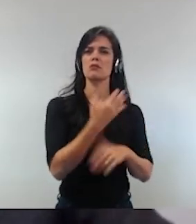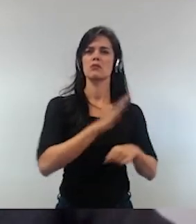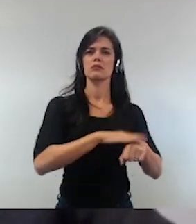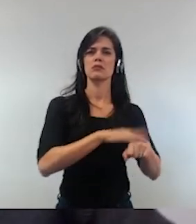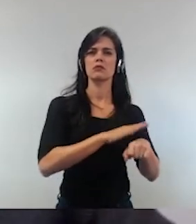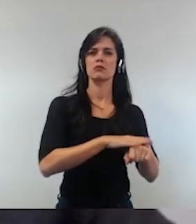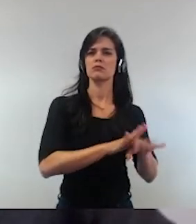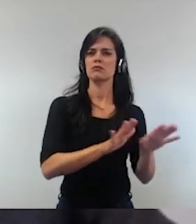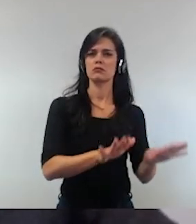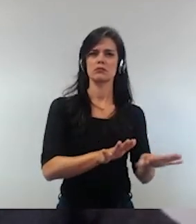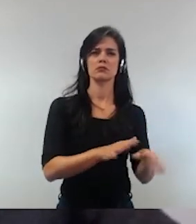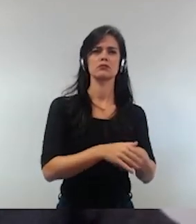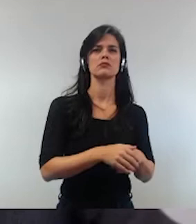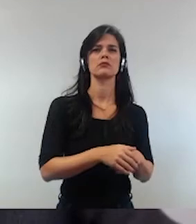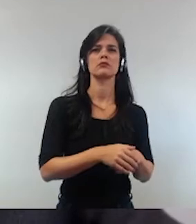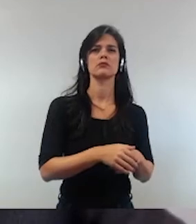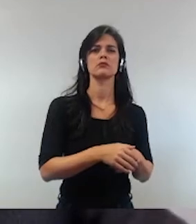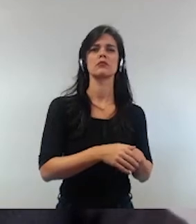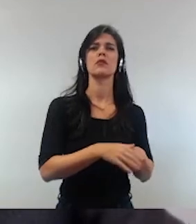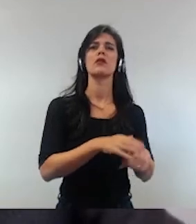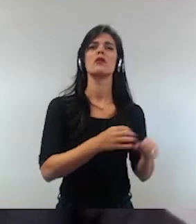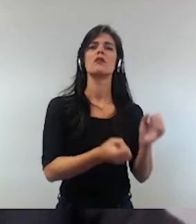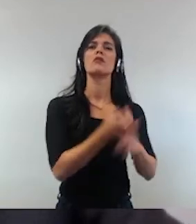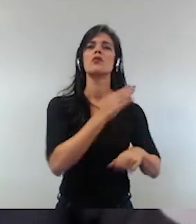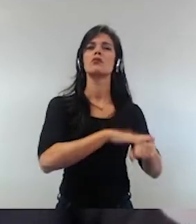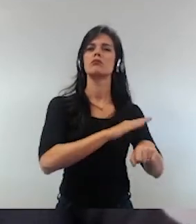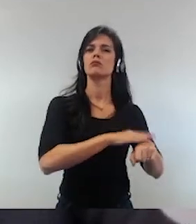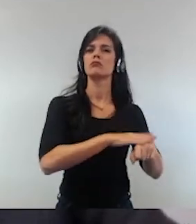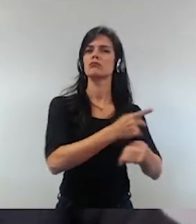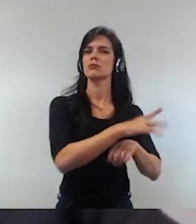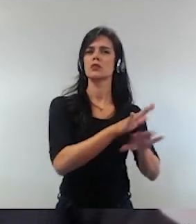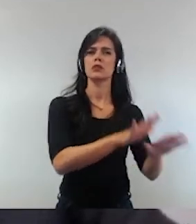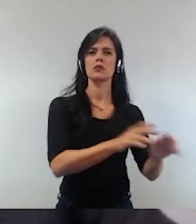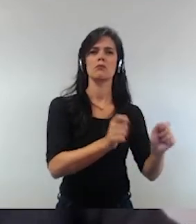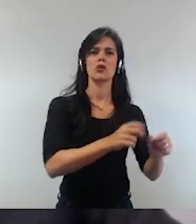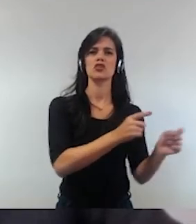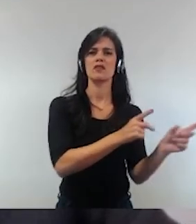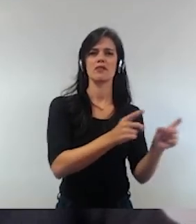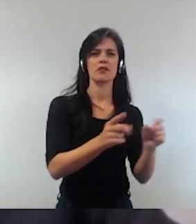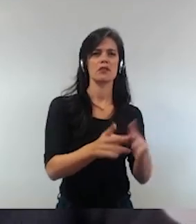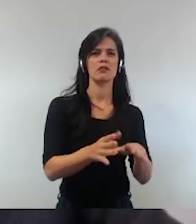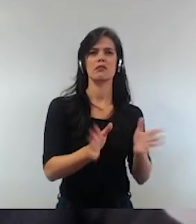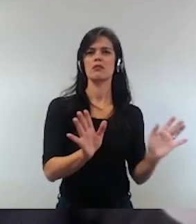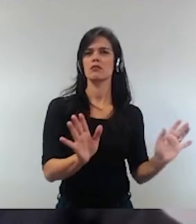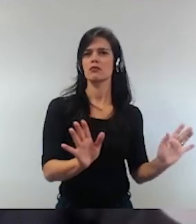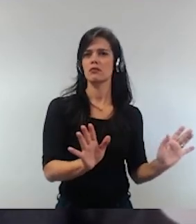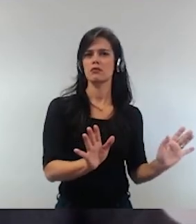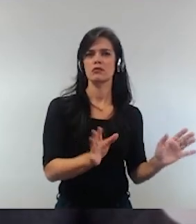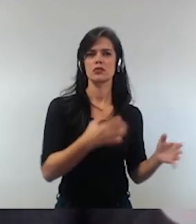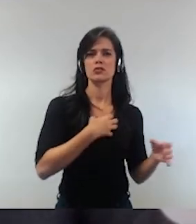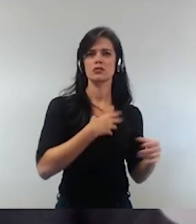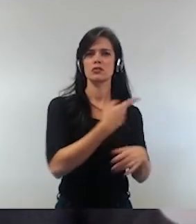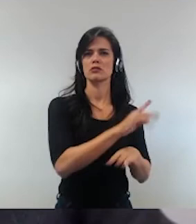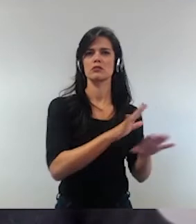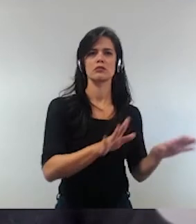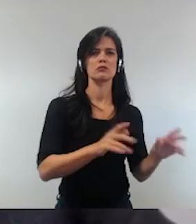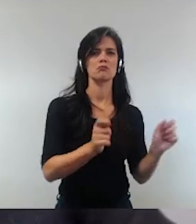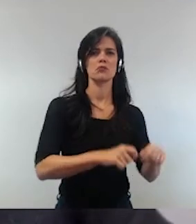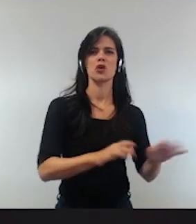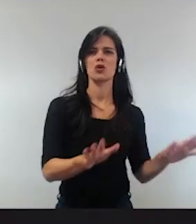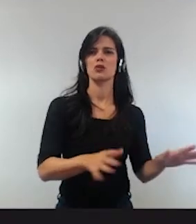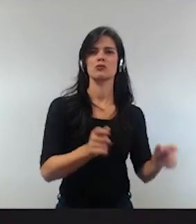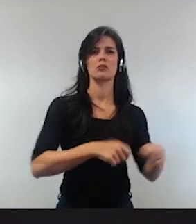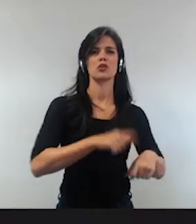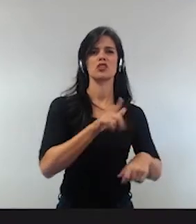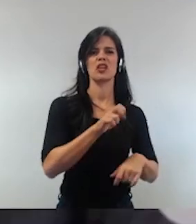ou o autoprodutor. Então, o produtor independente, ele produz por sua conta e risco. Ele pode vender no mercado livre, ou então ele pode vender no mercado regulado através de um